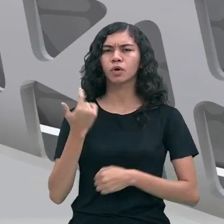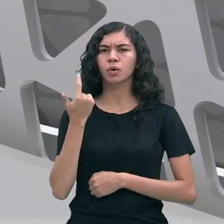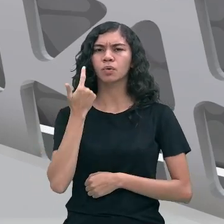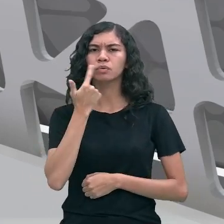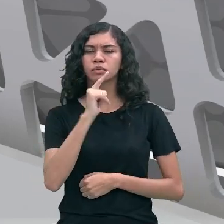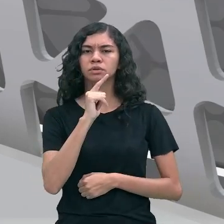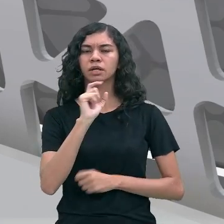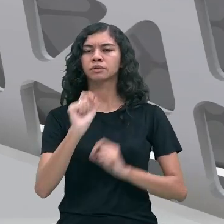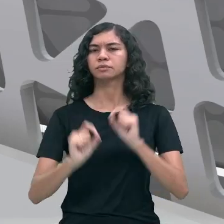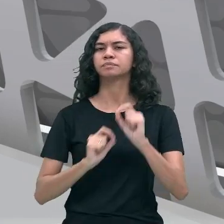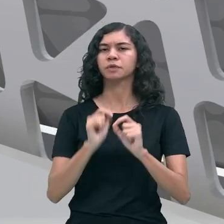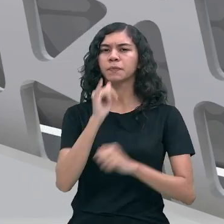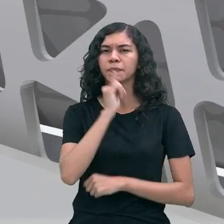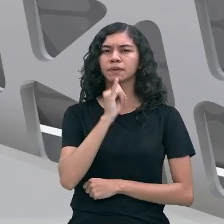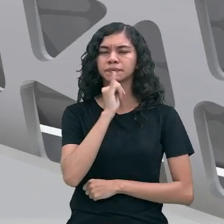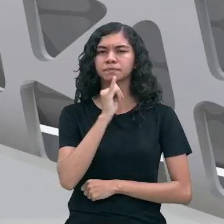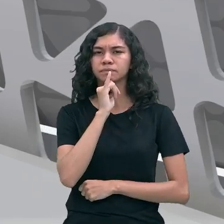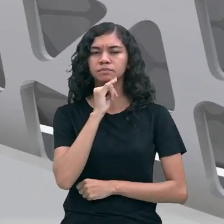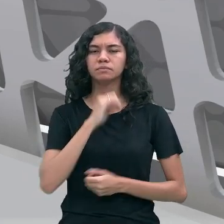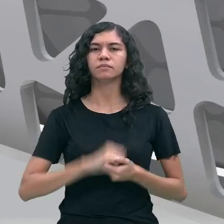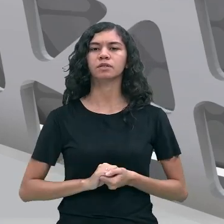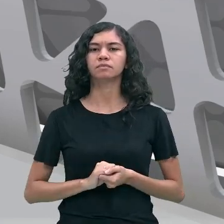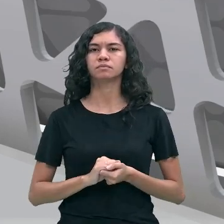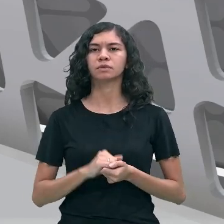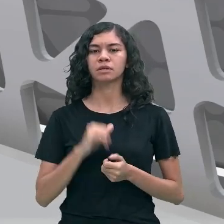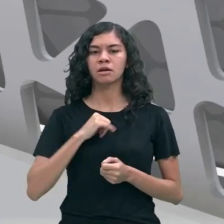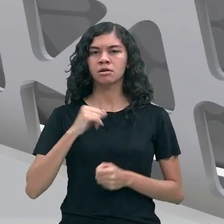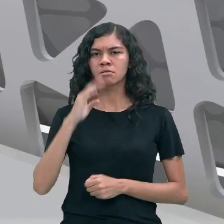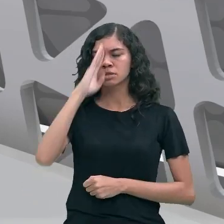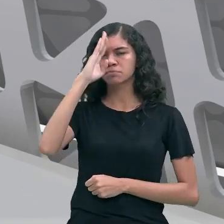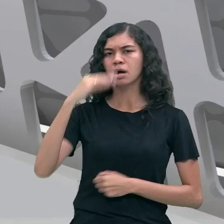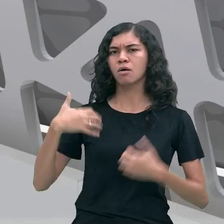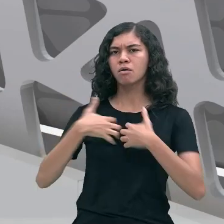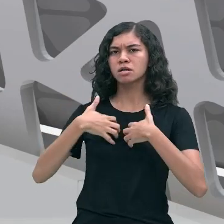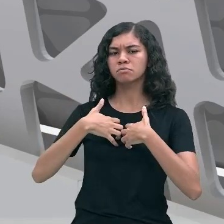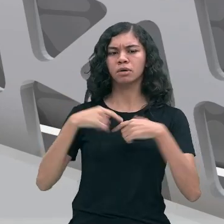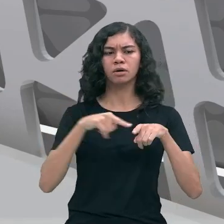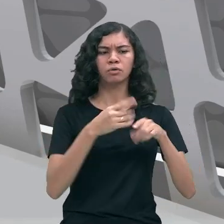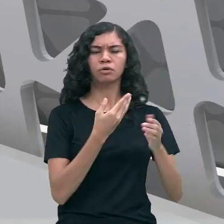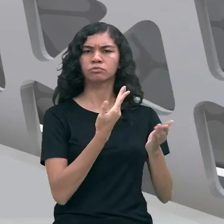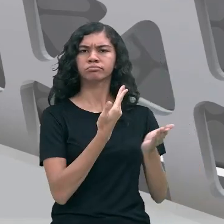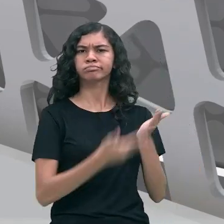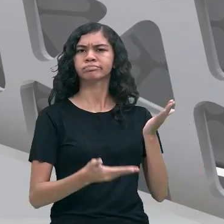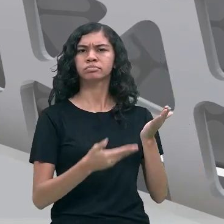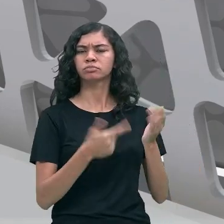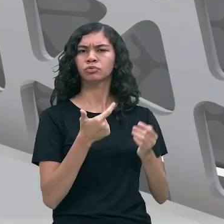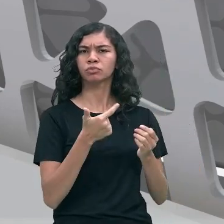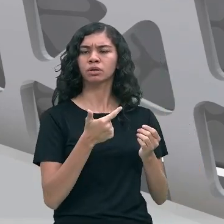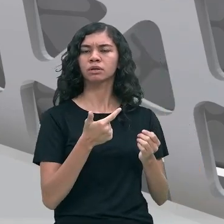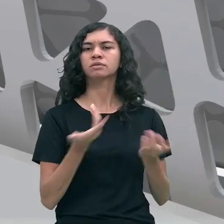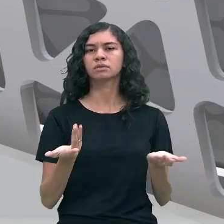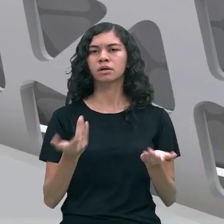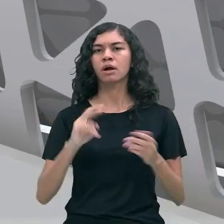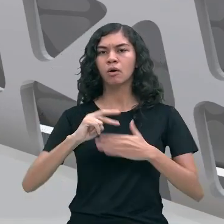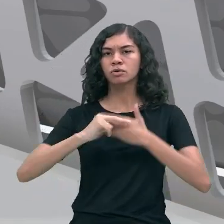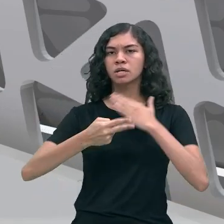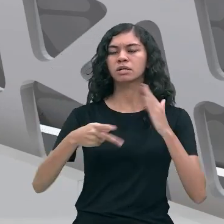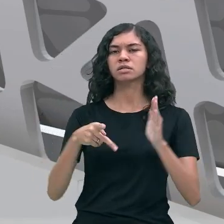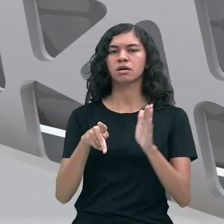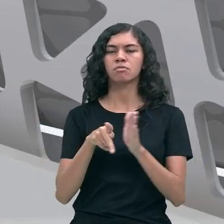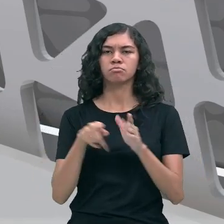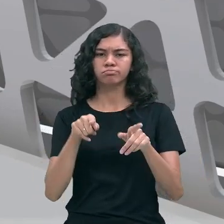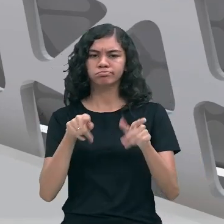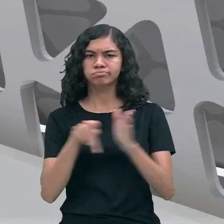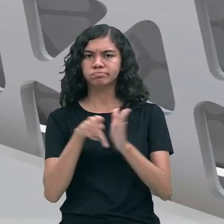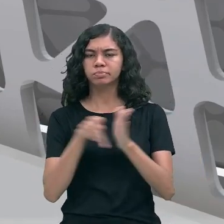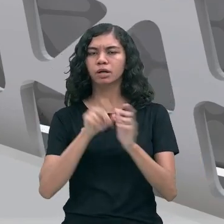sobressair quando falta o seu predador. E isso é uma consequência da eliminação de uma fauna. E isso faz com que